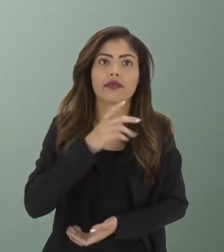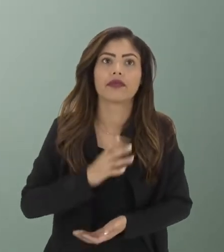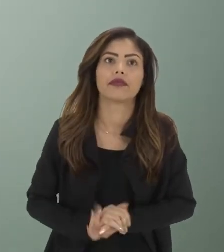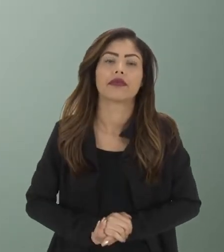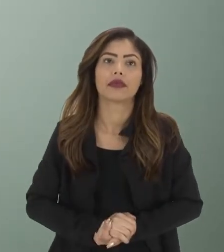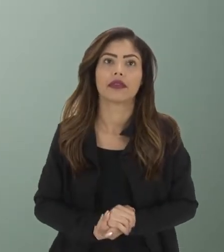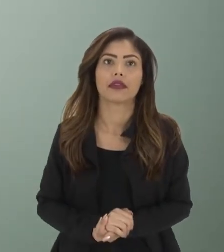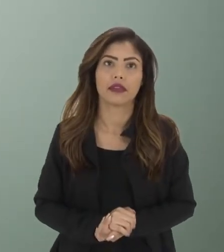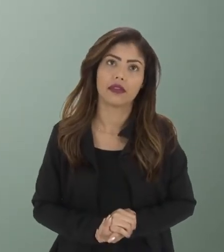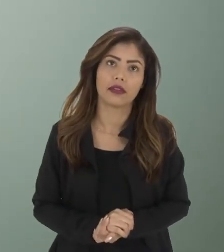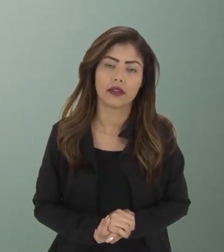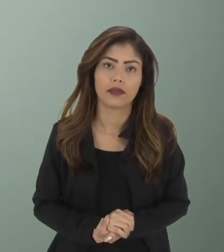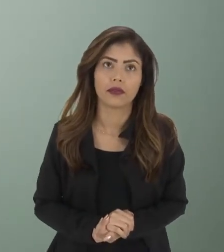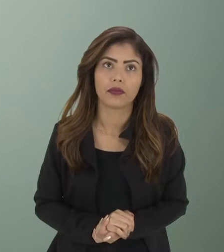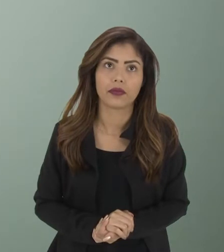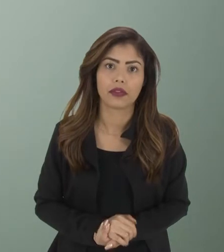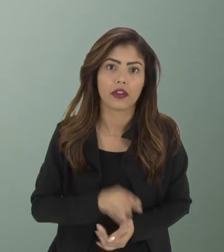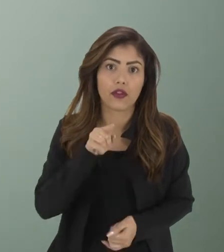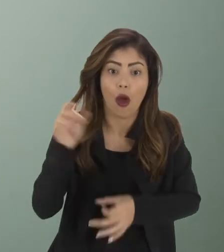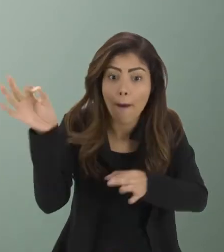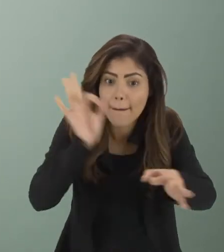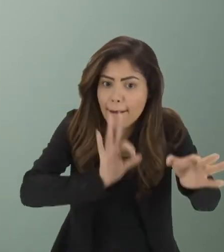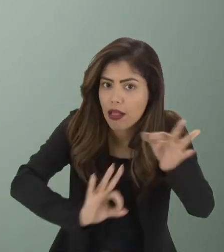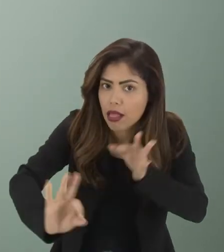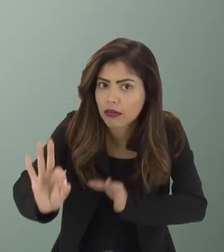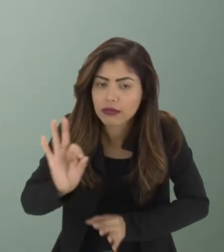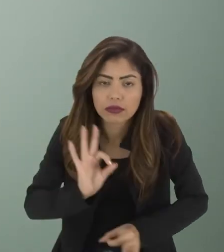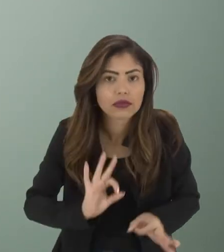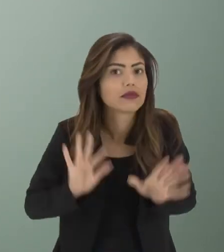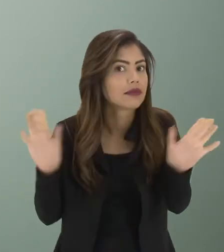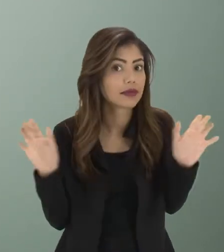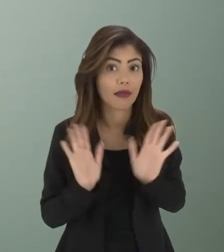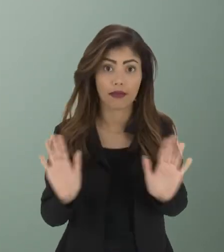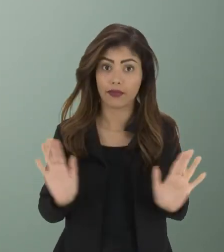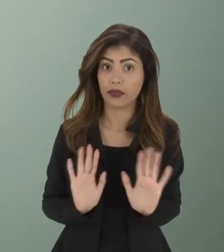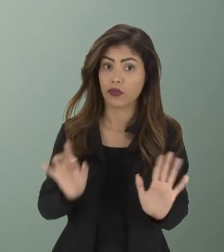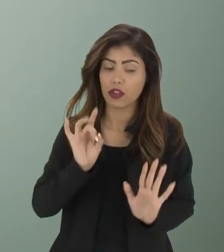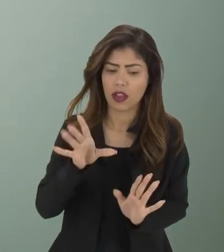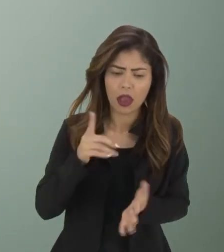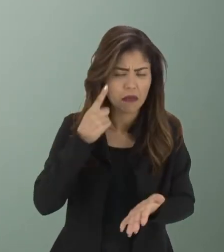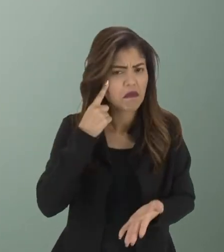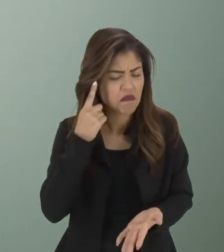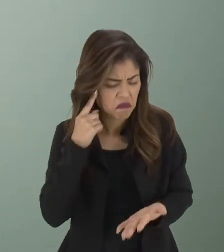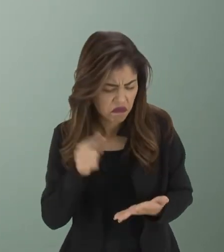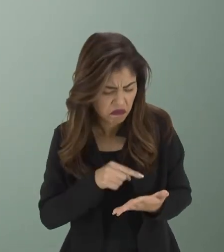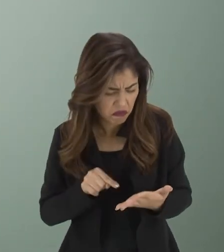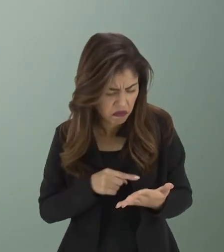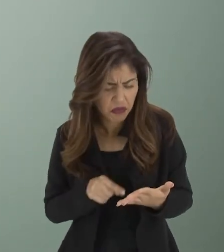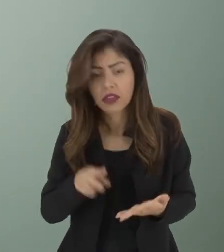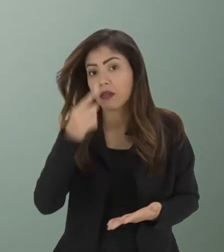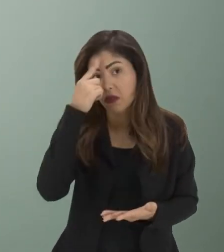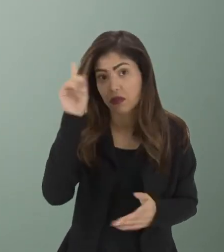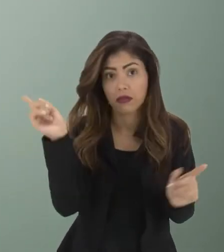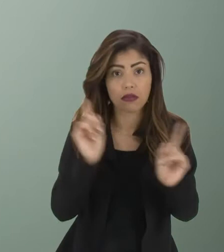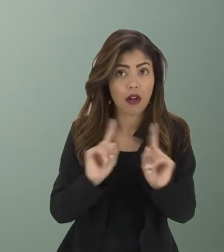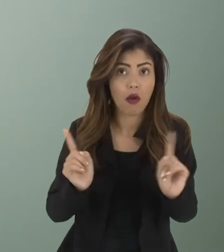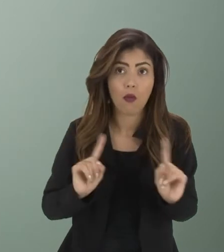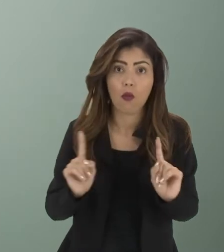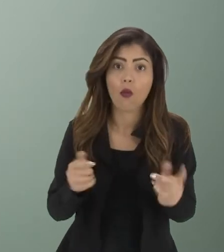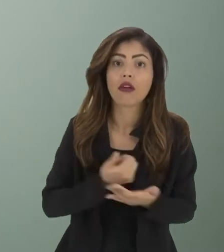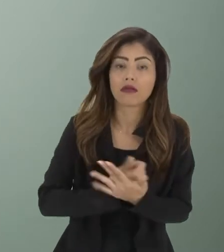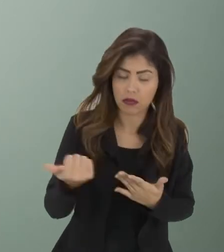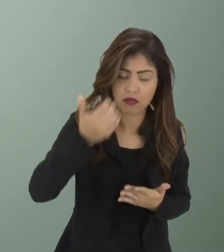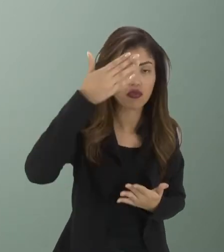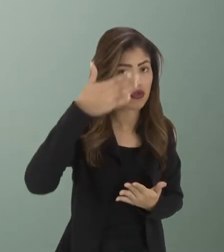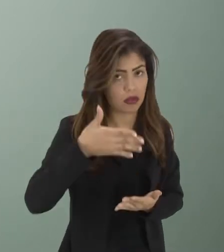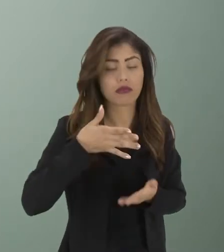turn the air conditioning on. Você não planejou isso, você não calculou, não pensou para isso. É uma ação